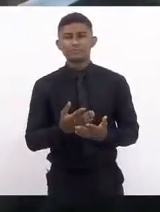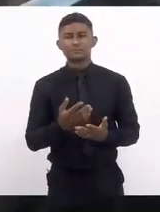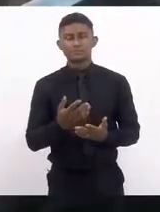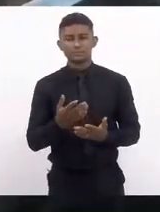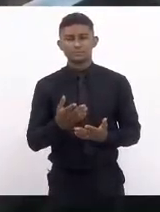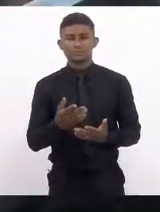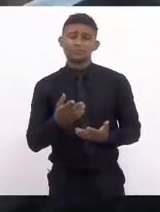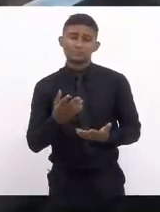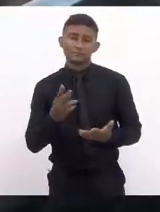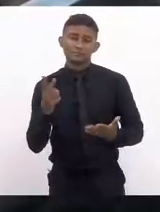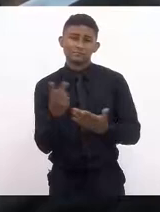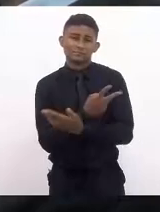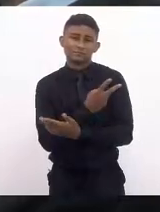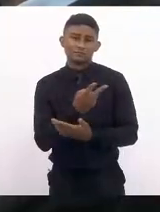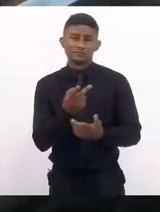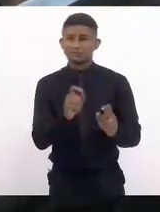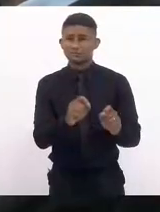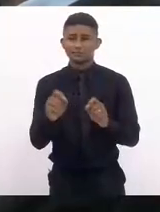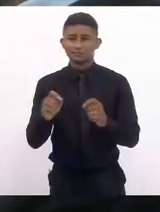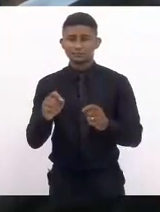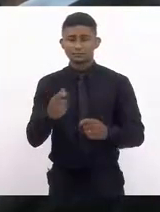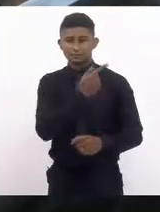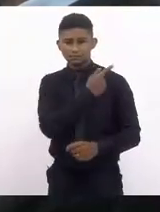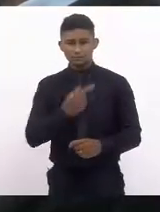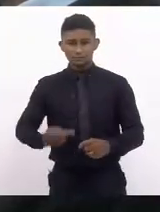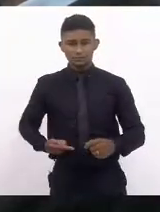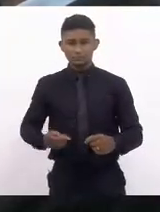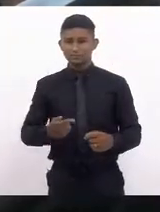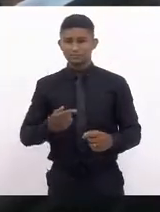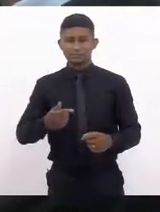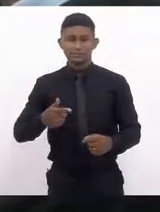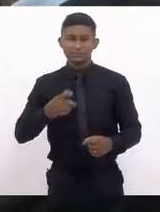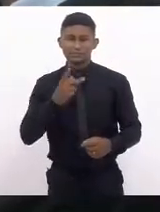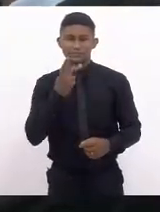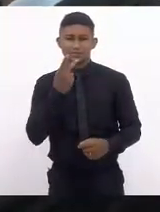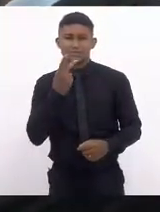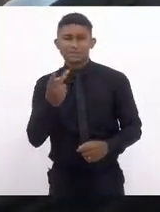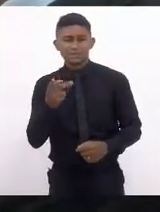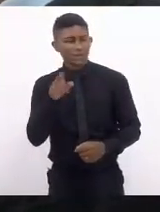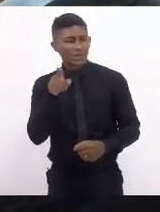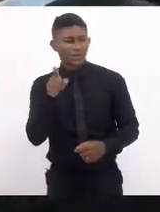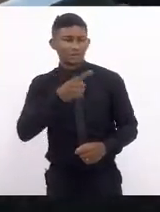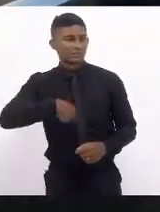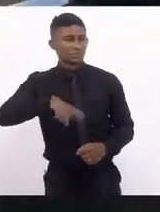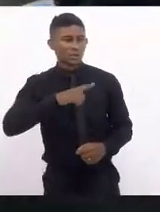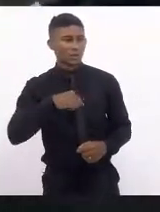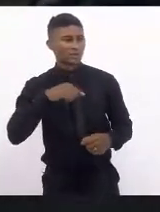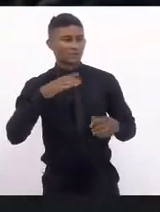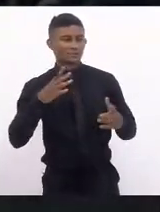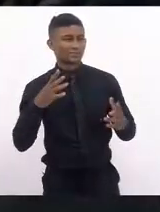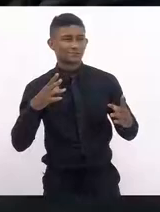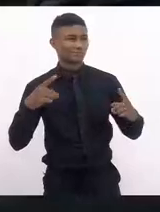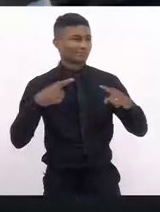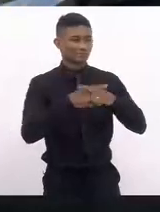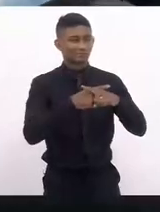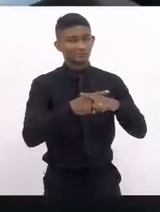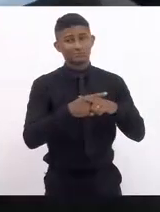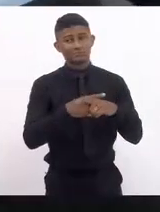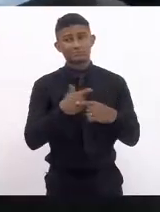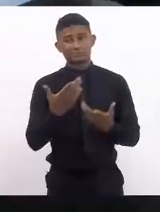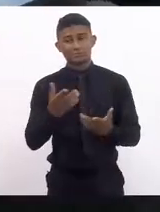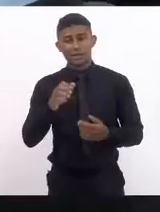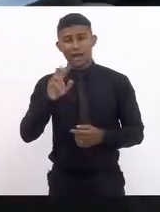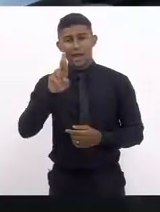de uma negativa do governo federal do do tesouro em dizer não estamos mais regime esse mesmo aumento